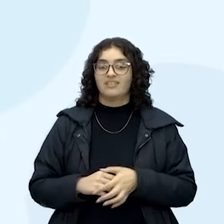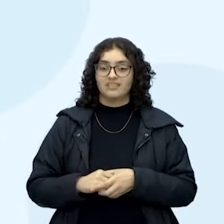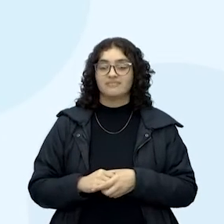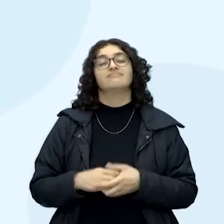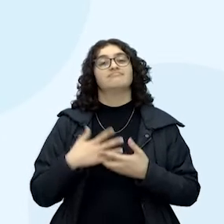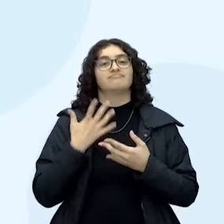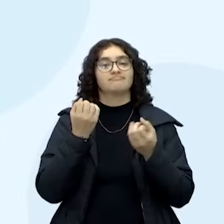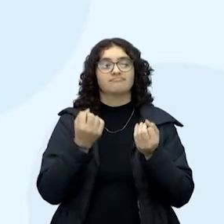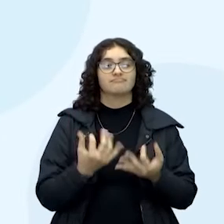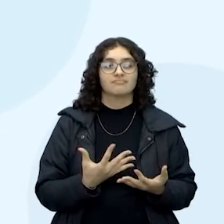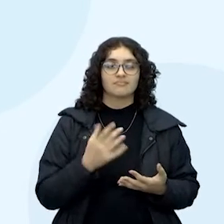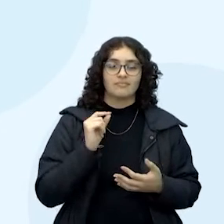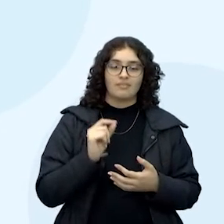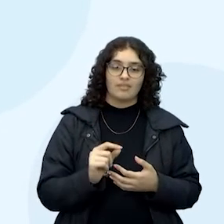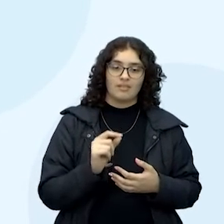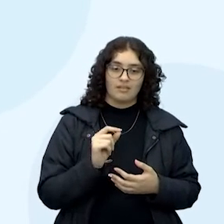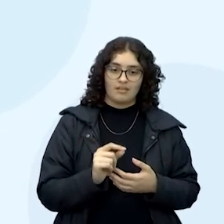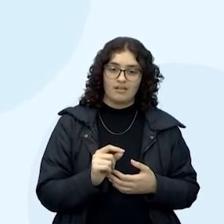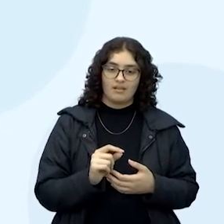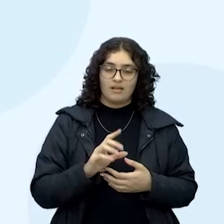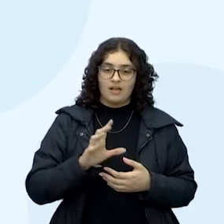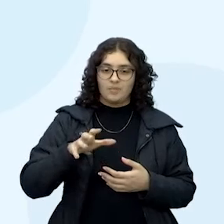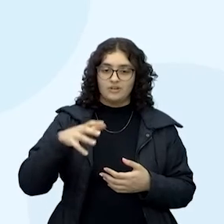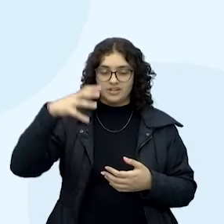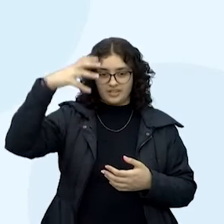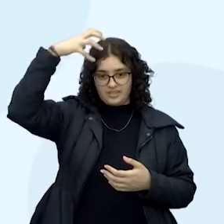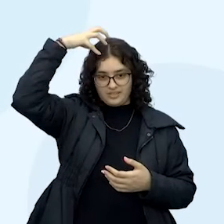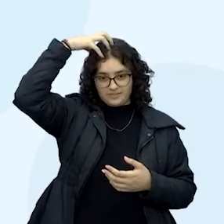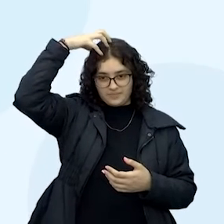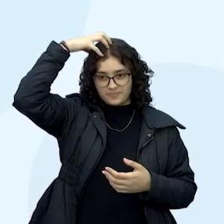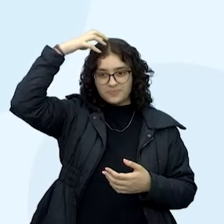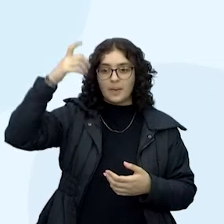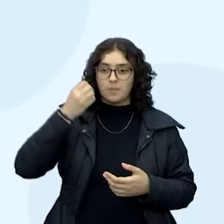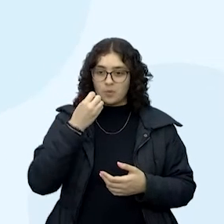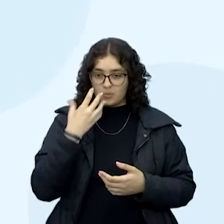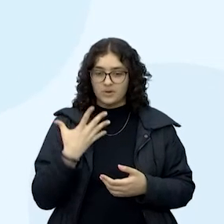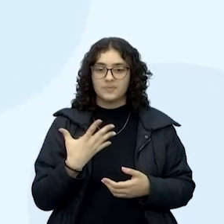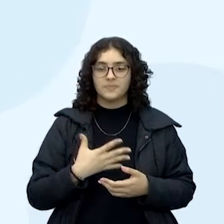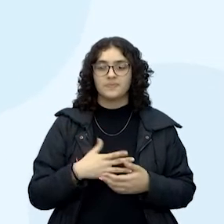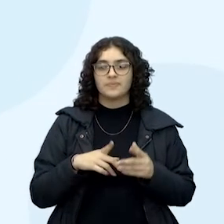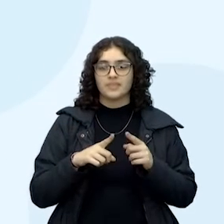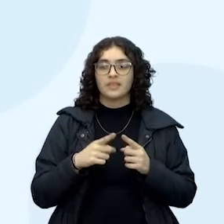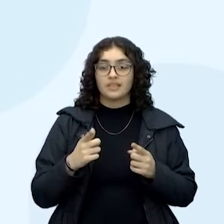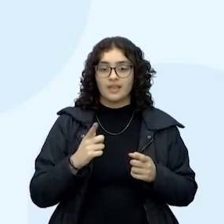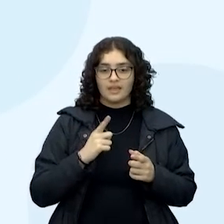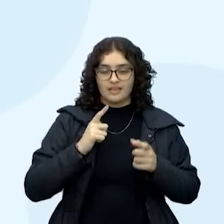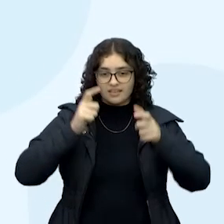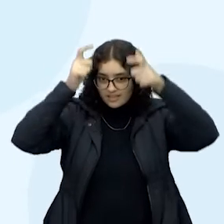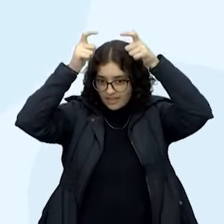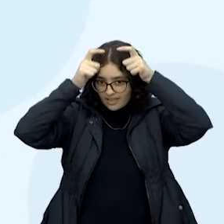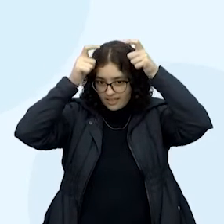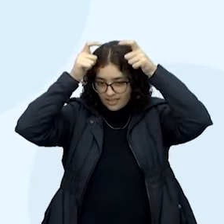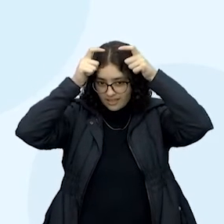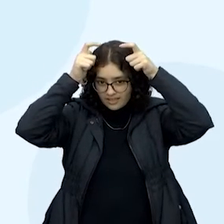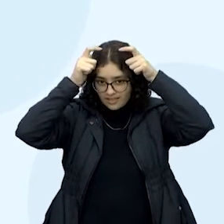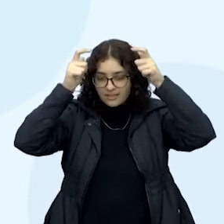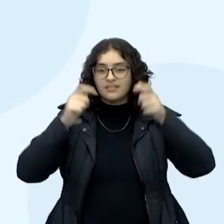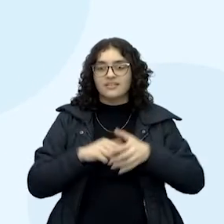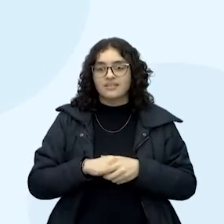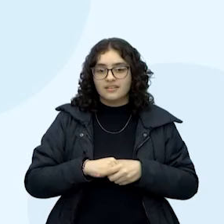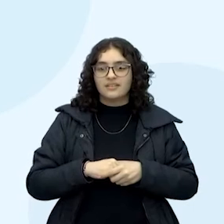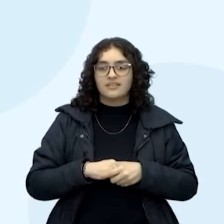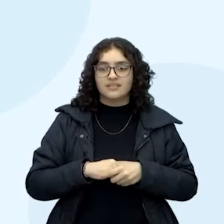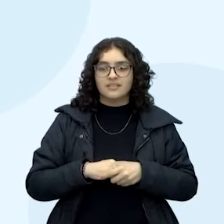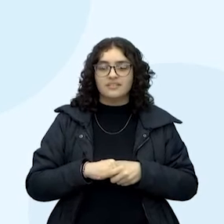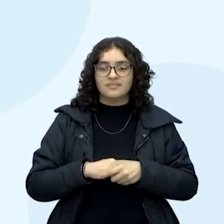dizer que a monarquia é boa. Então, a monarquia onde nós temos um rei, no poder,